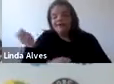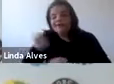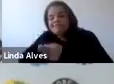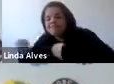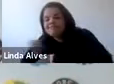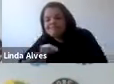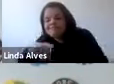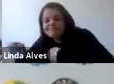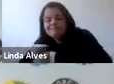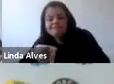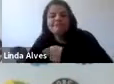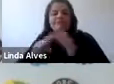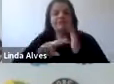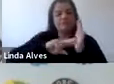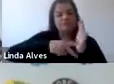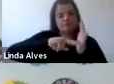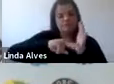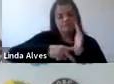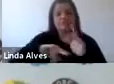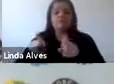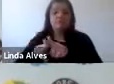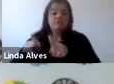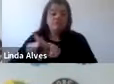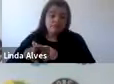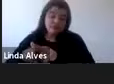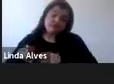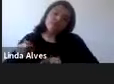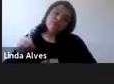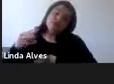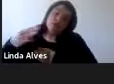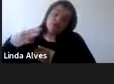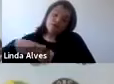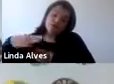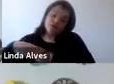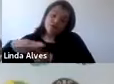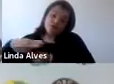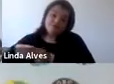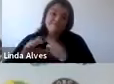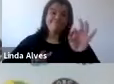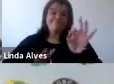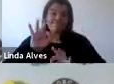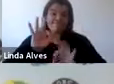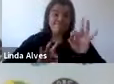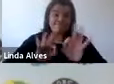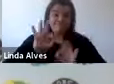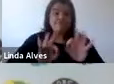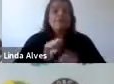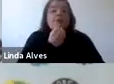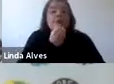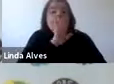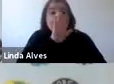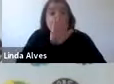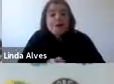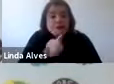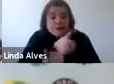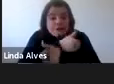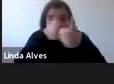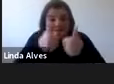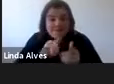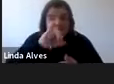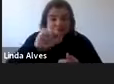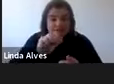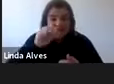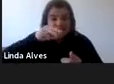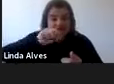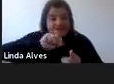reestruturação global apresentada pela empresa Volkswagen. Boa tarde, tudo bem com você, Jamil? Oi,